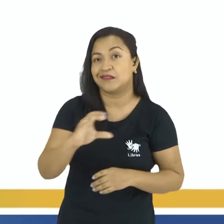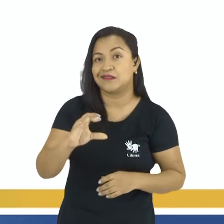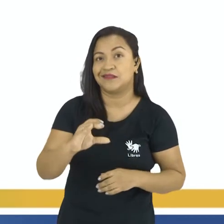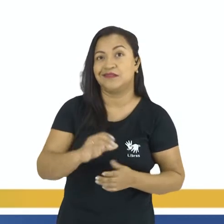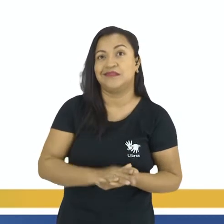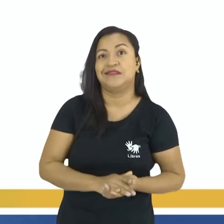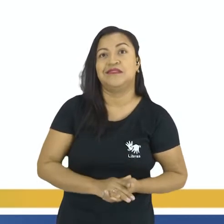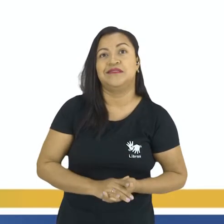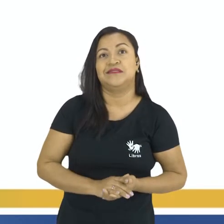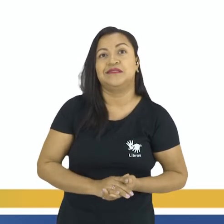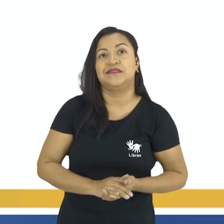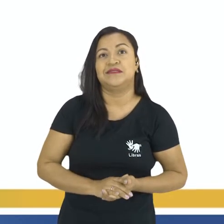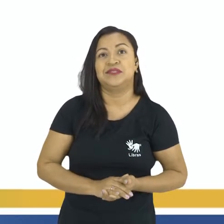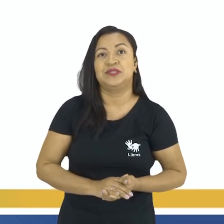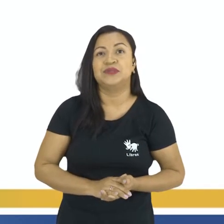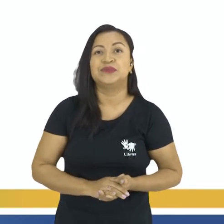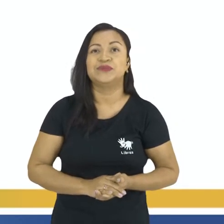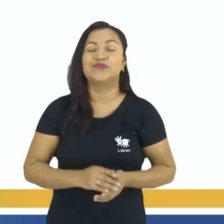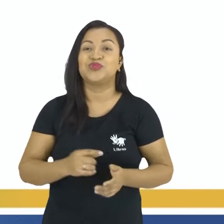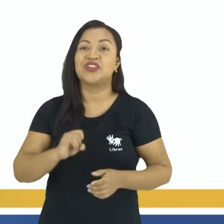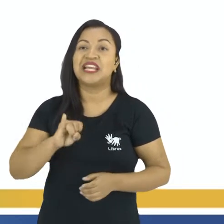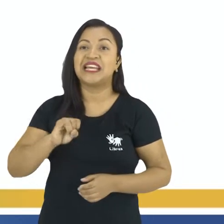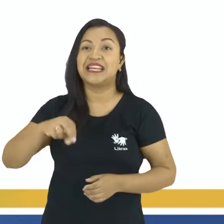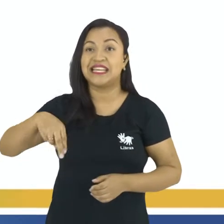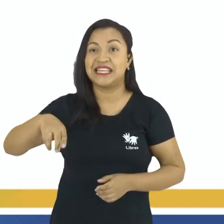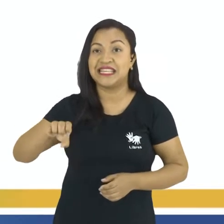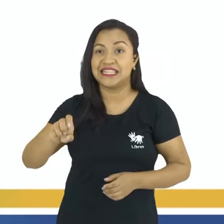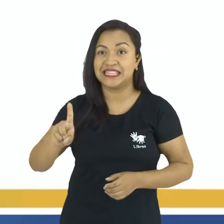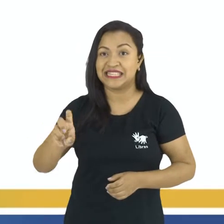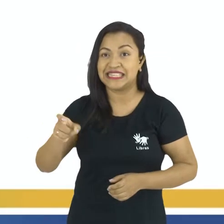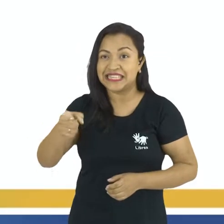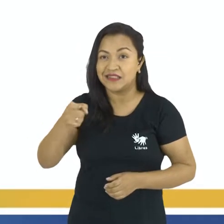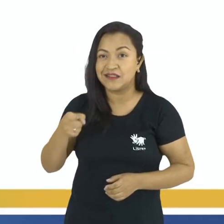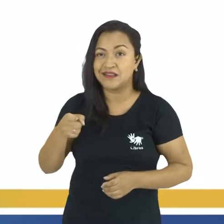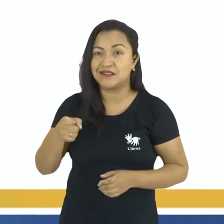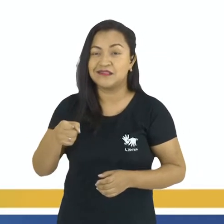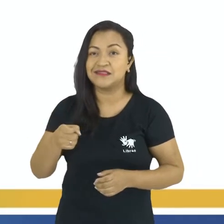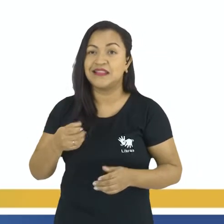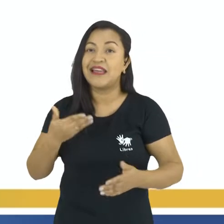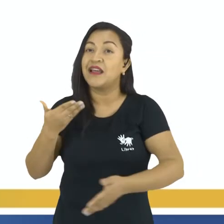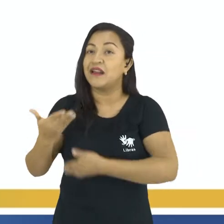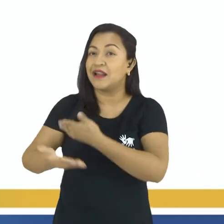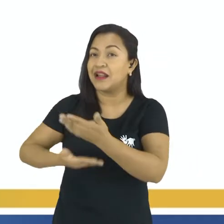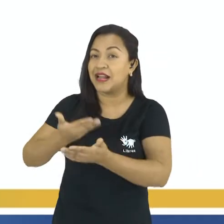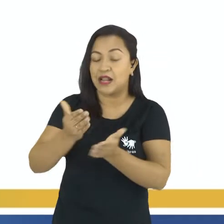suas obras proibidas pelo index. Lembrando que o index era a relação de